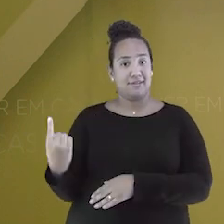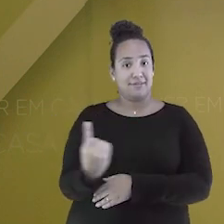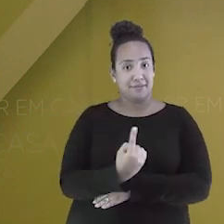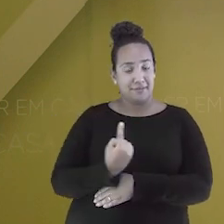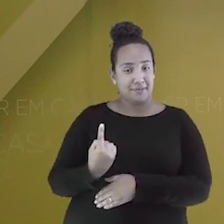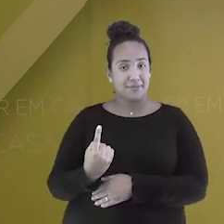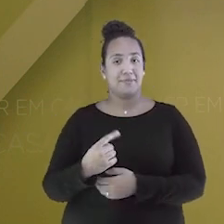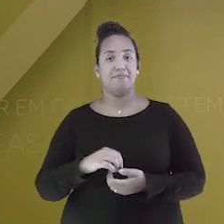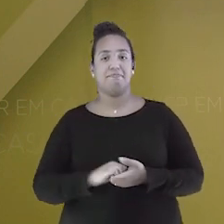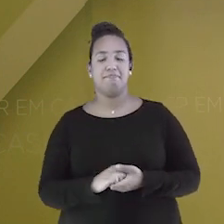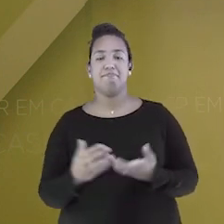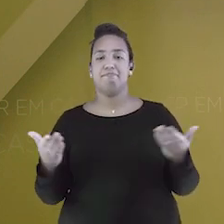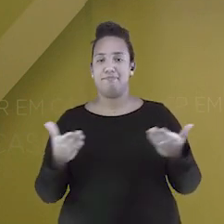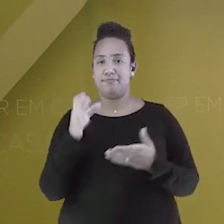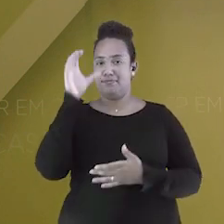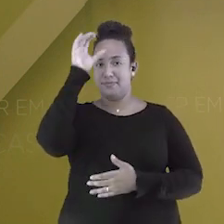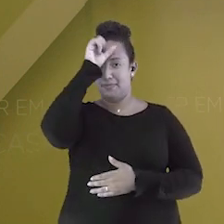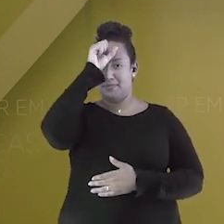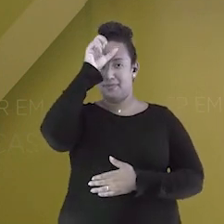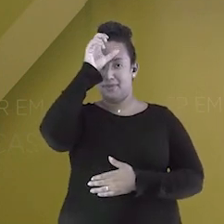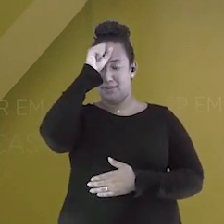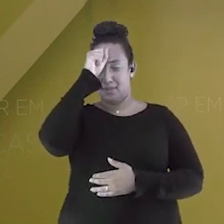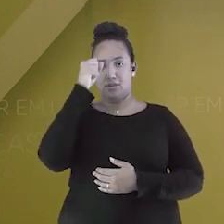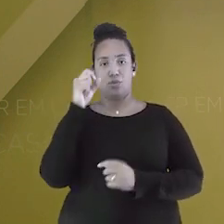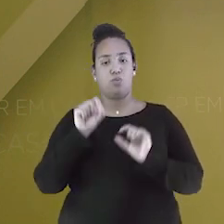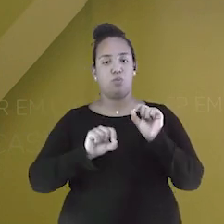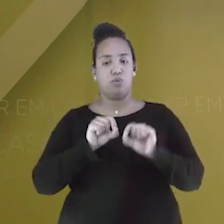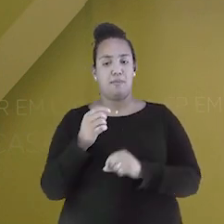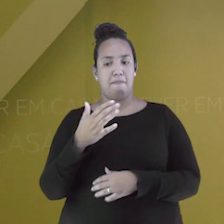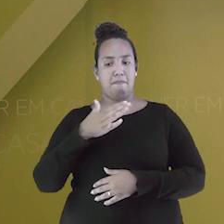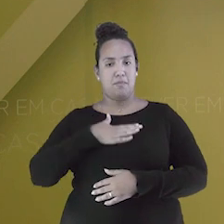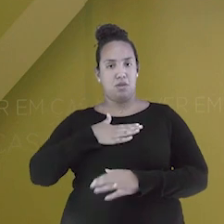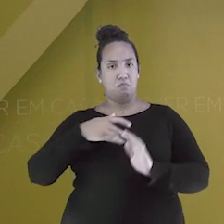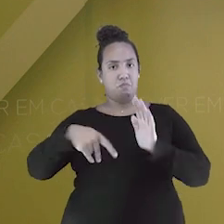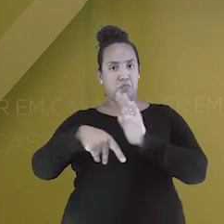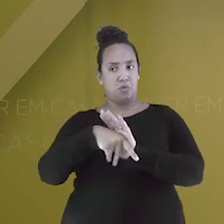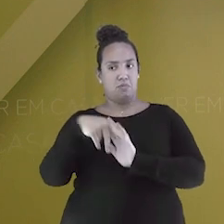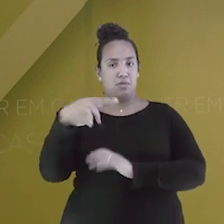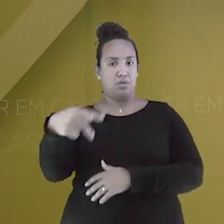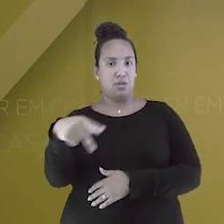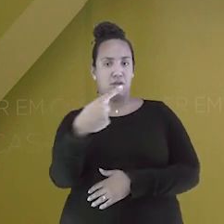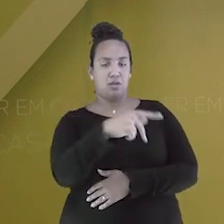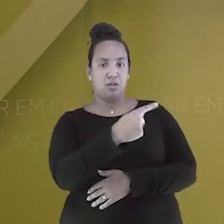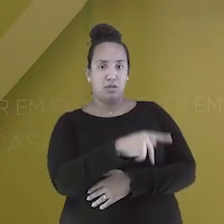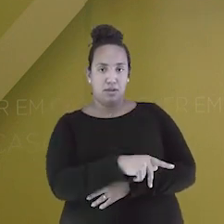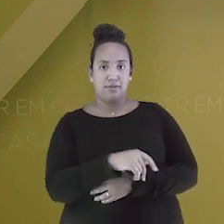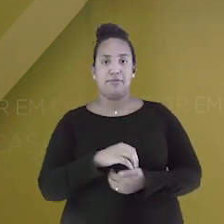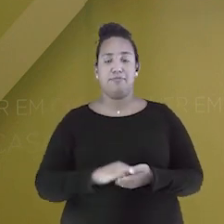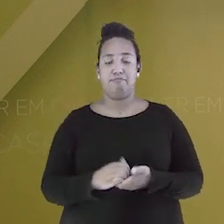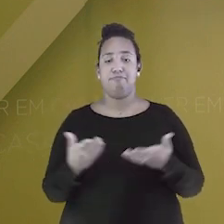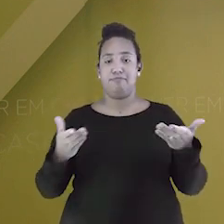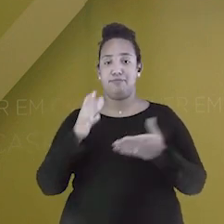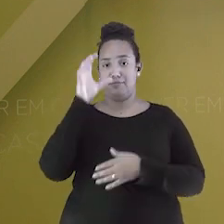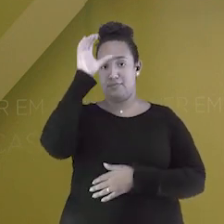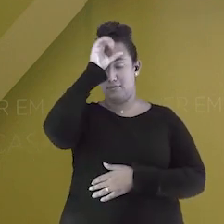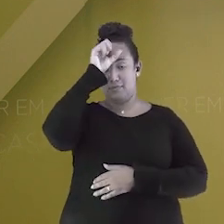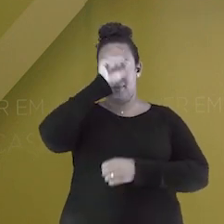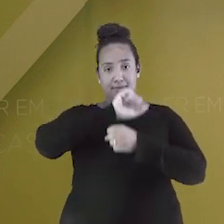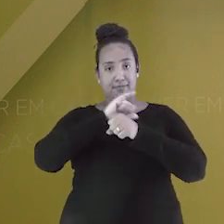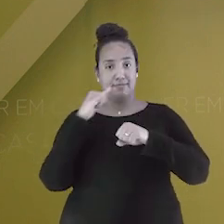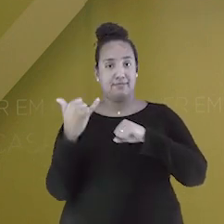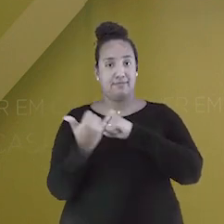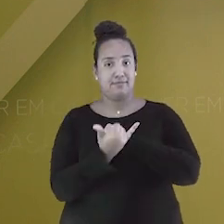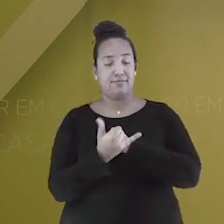aprender a falar de posse e, para isso, vamos precisar entender o uso dos possessive adjectives ou adjetivos